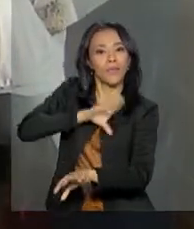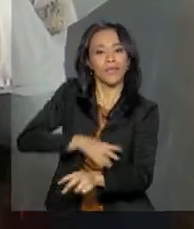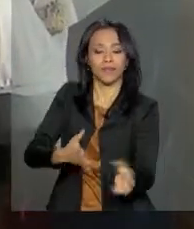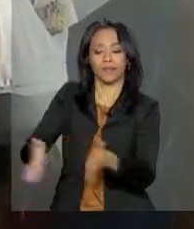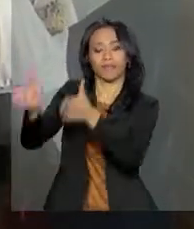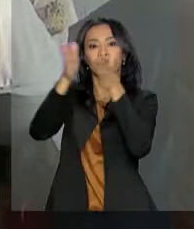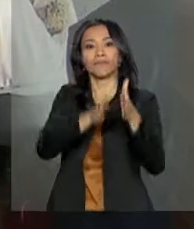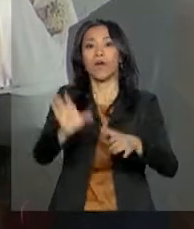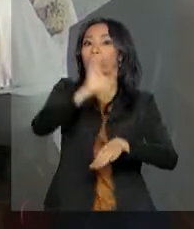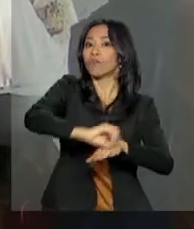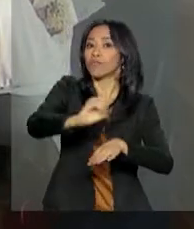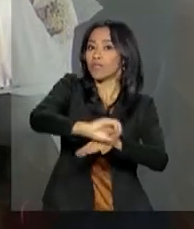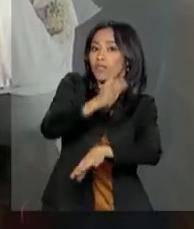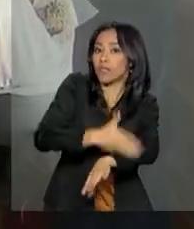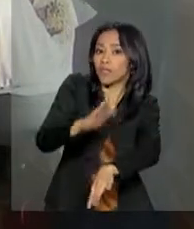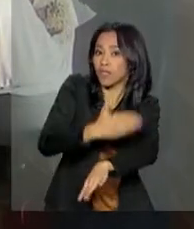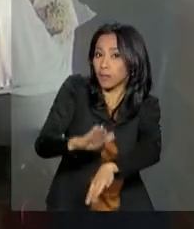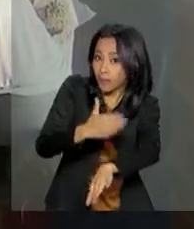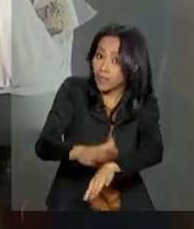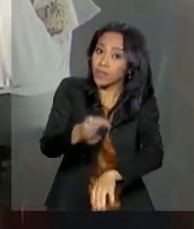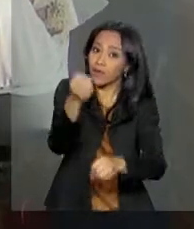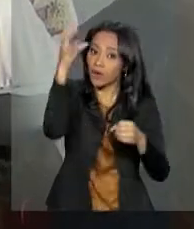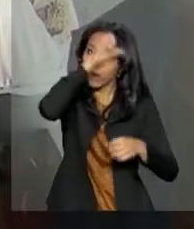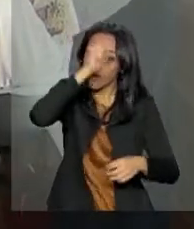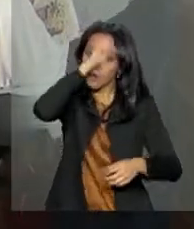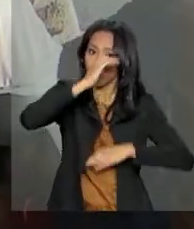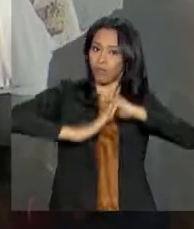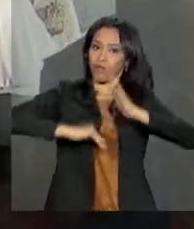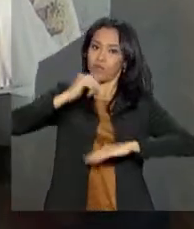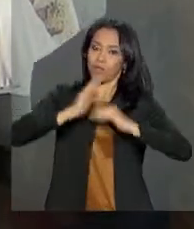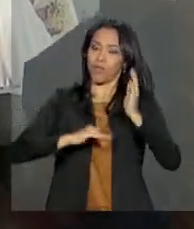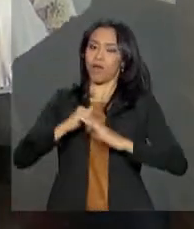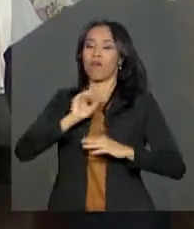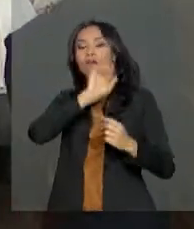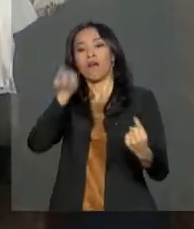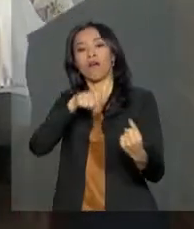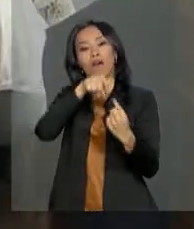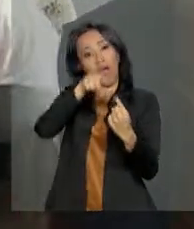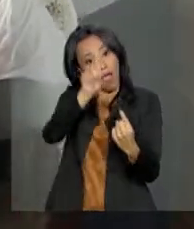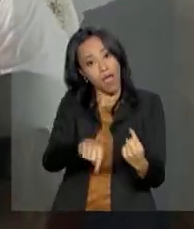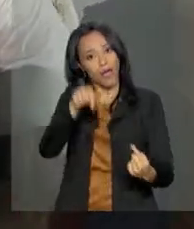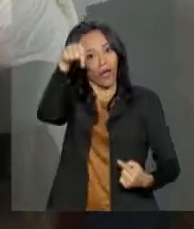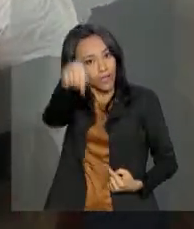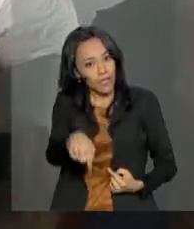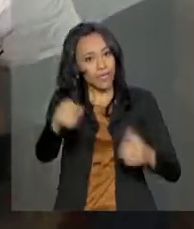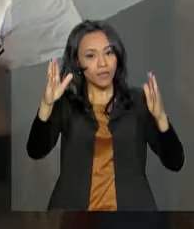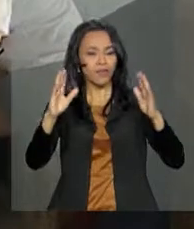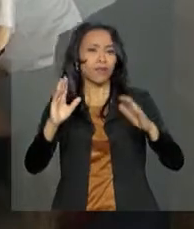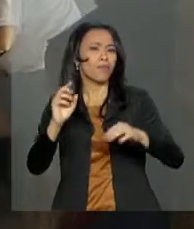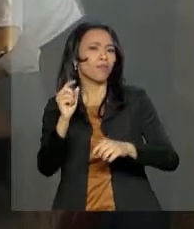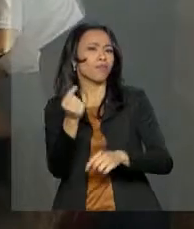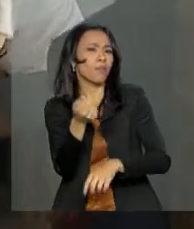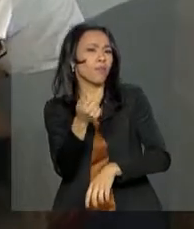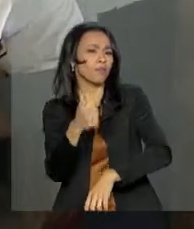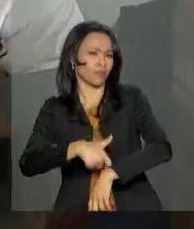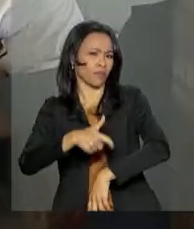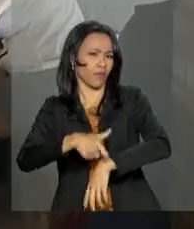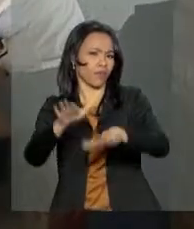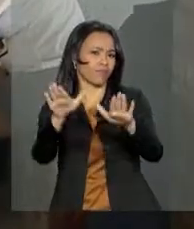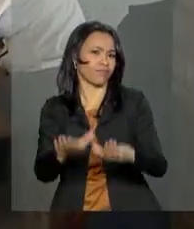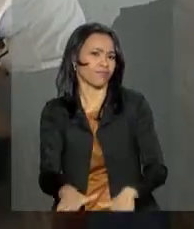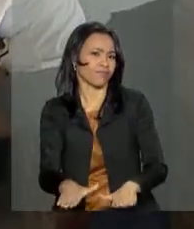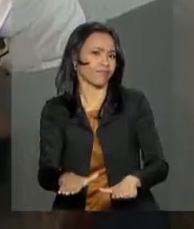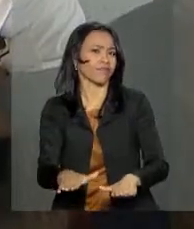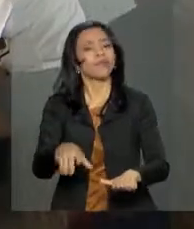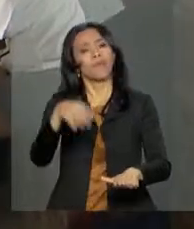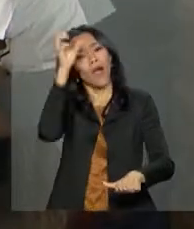de oficinas de capacitação e qualificação profissional. A ideia é que a estrada aqui seja temporária, uma espécie de casa